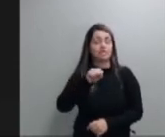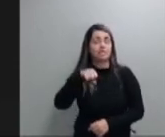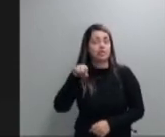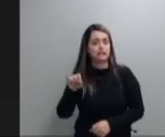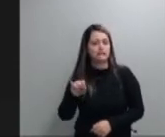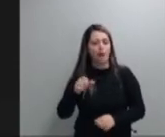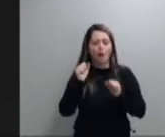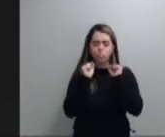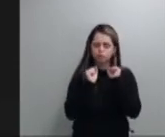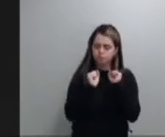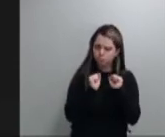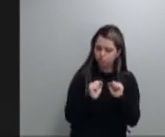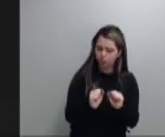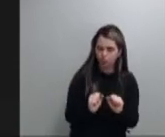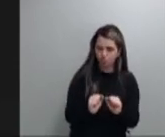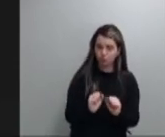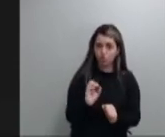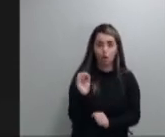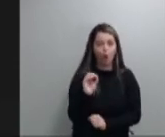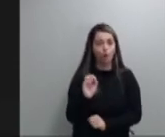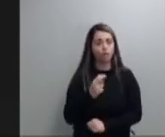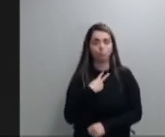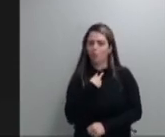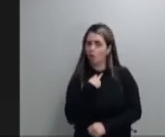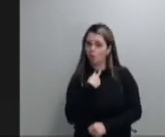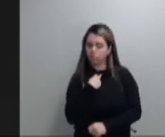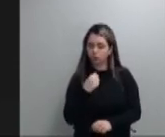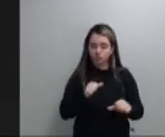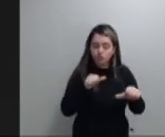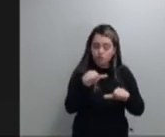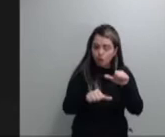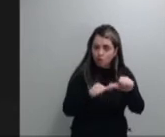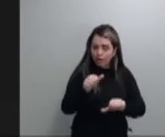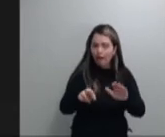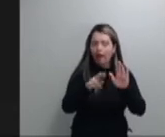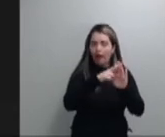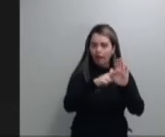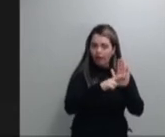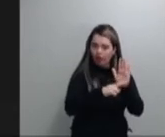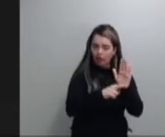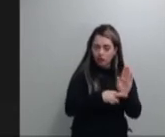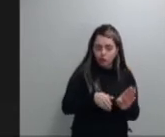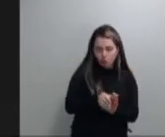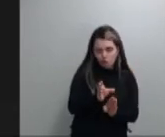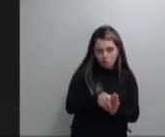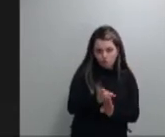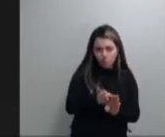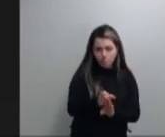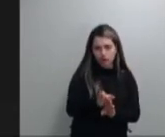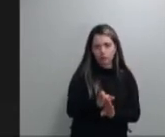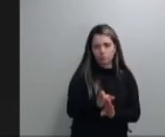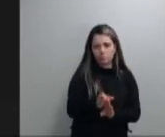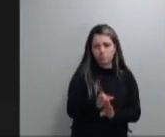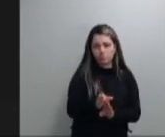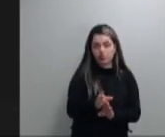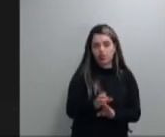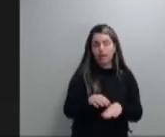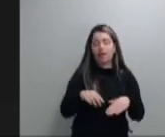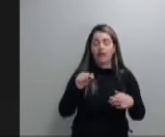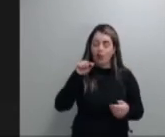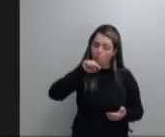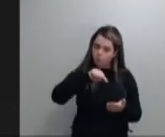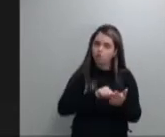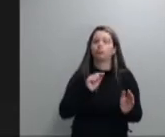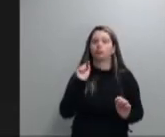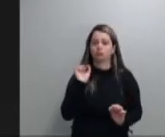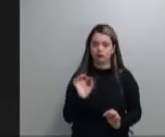de regra inicialmente fixada pela comissão já no final de setembro. Esse é o ponto. A insurgência dos recorrentes, então,